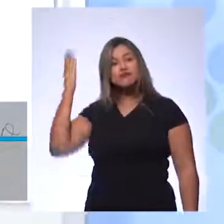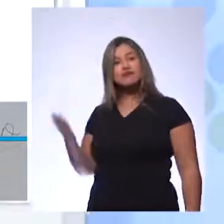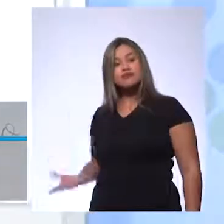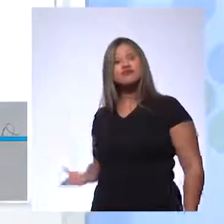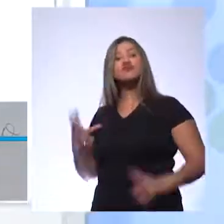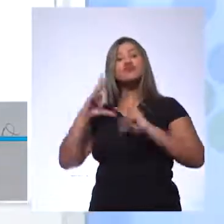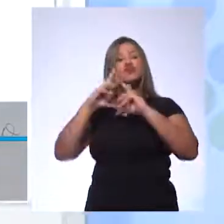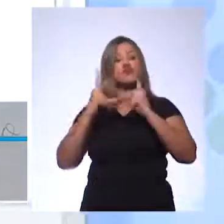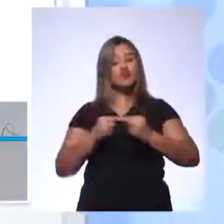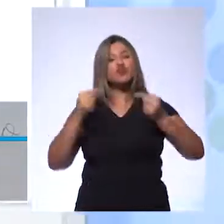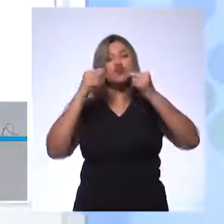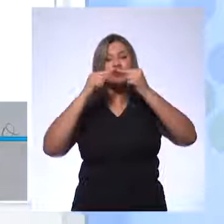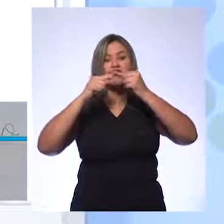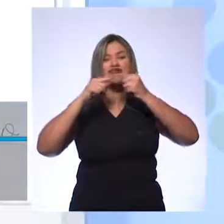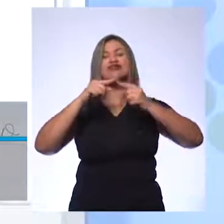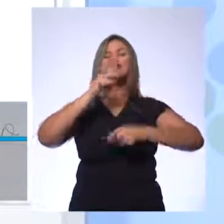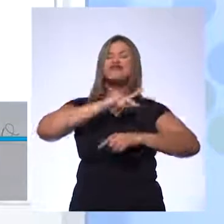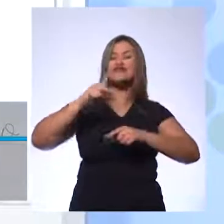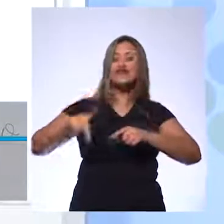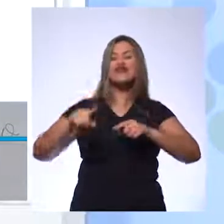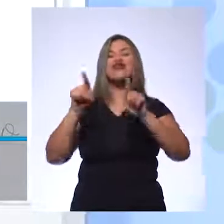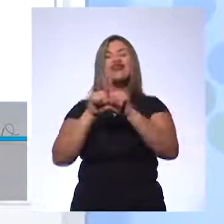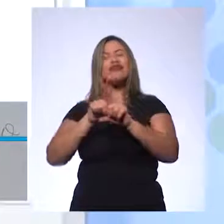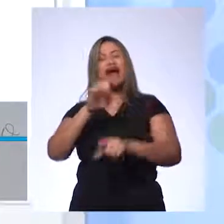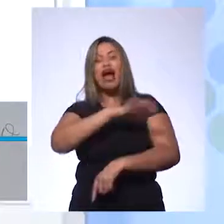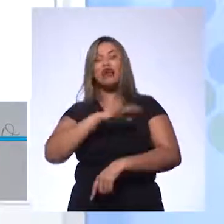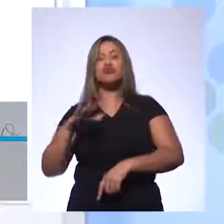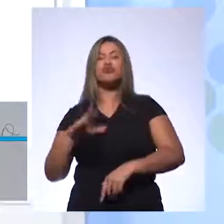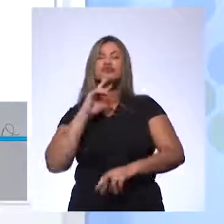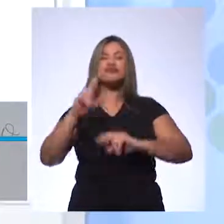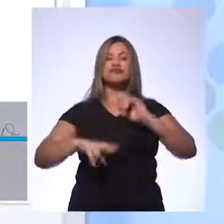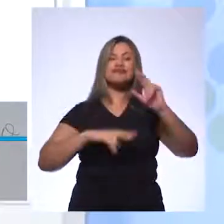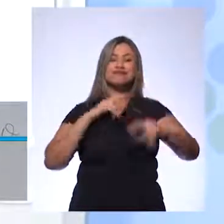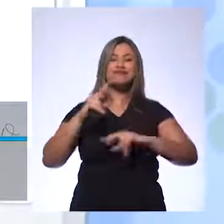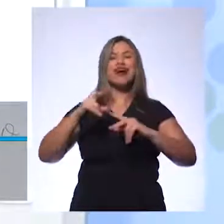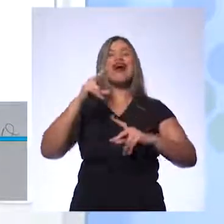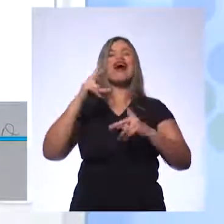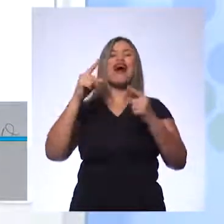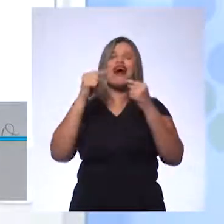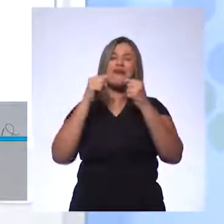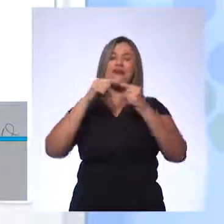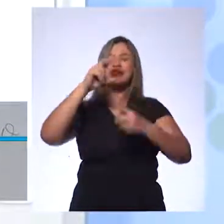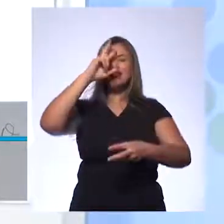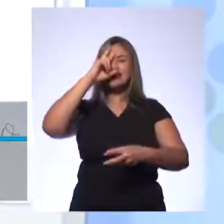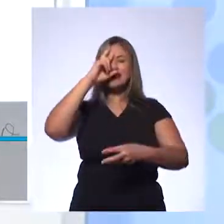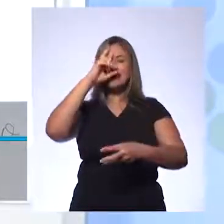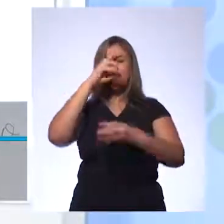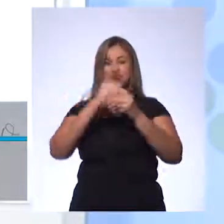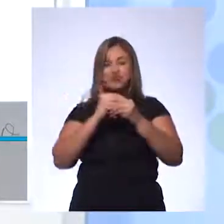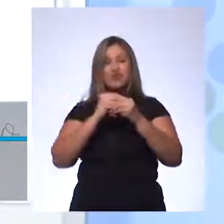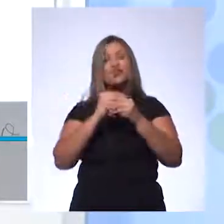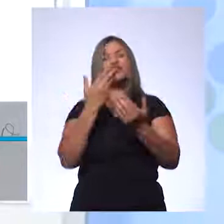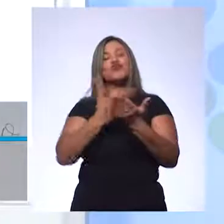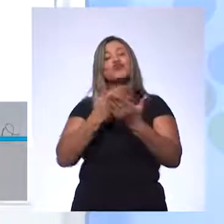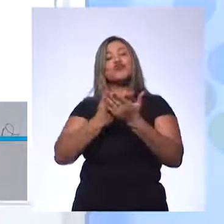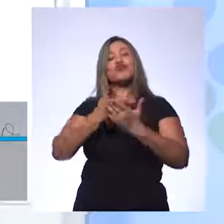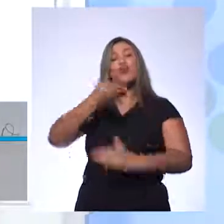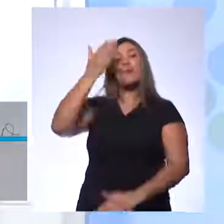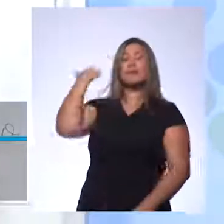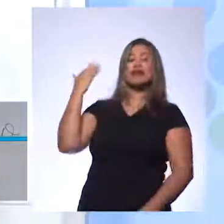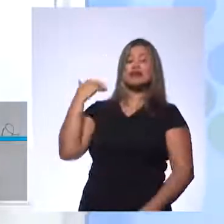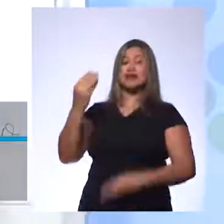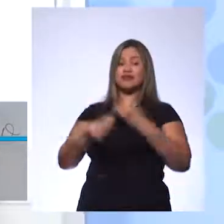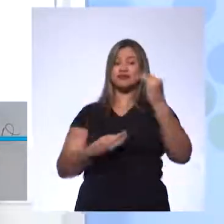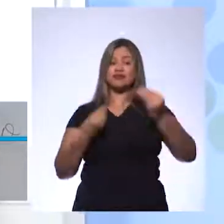com a ajuda aí dos professores do chat fazer uma uma retomar né aula passada agora